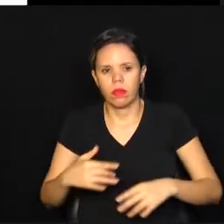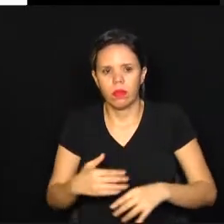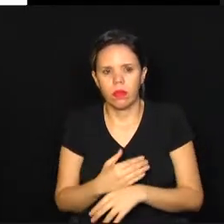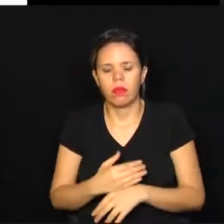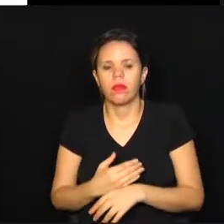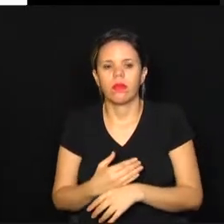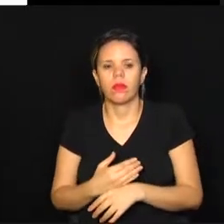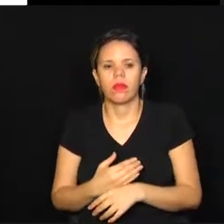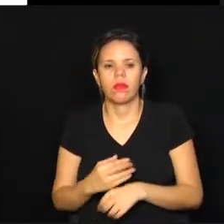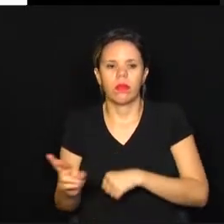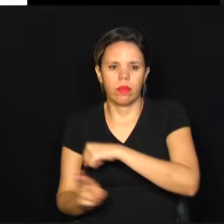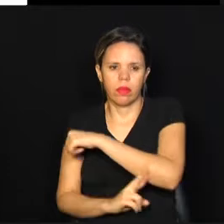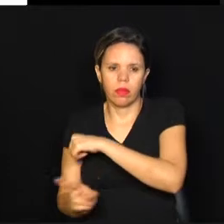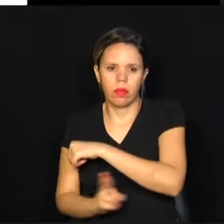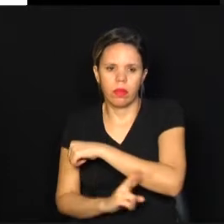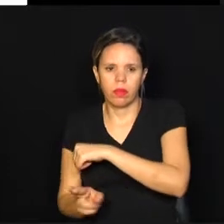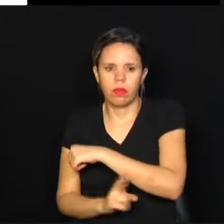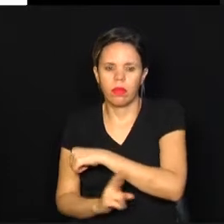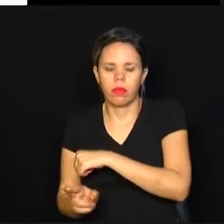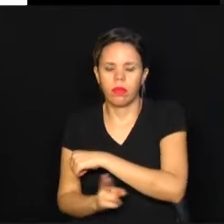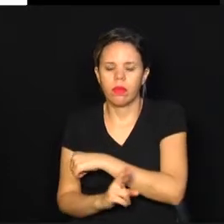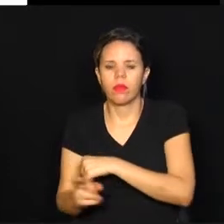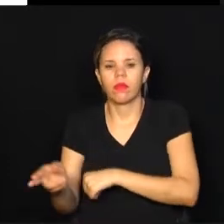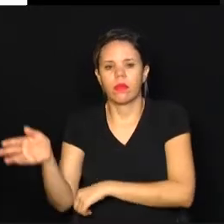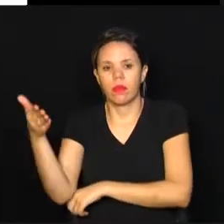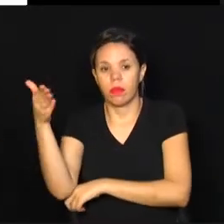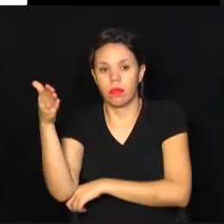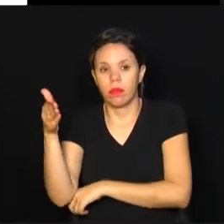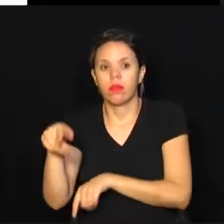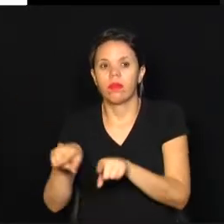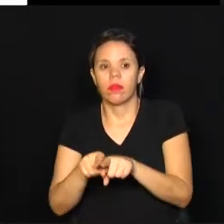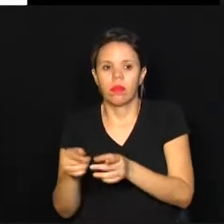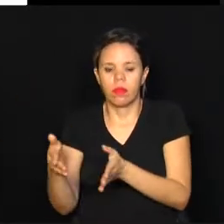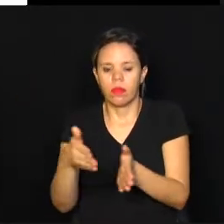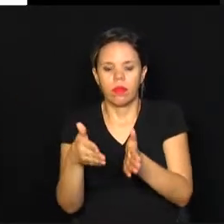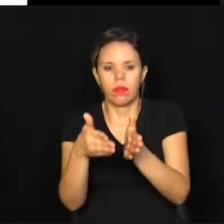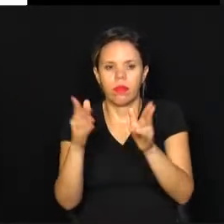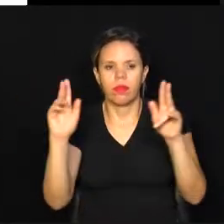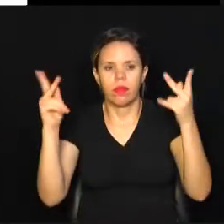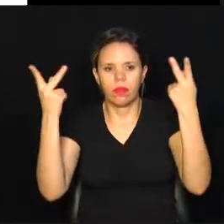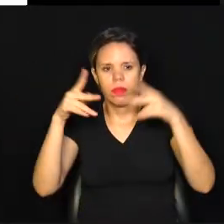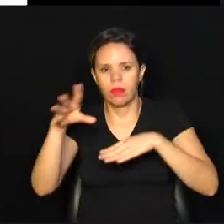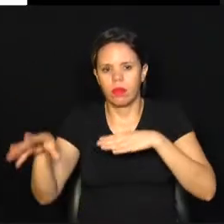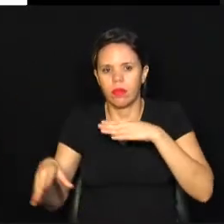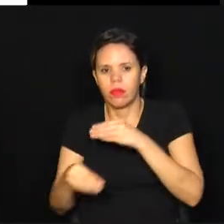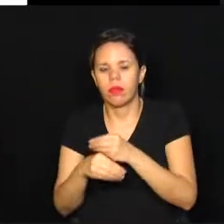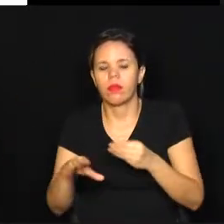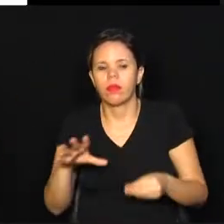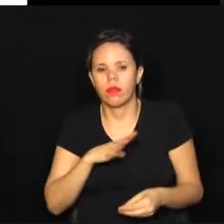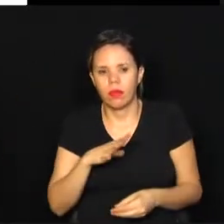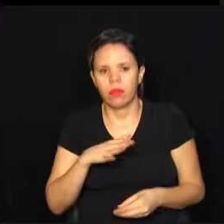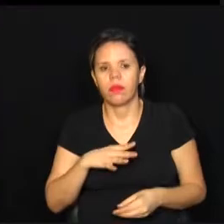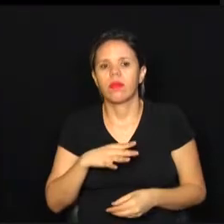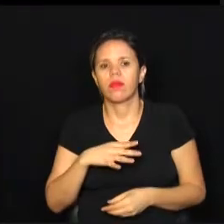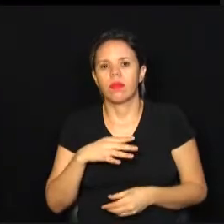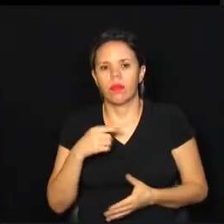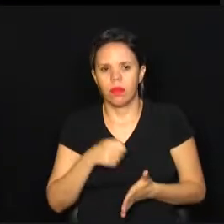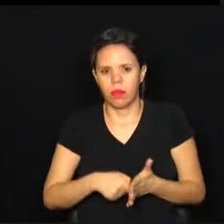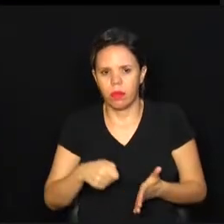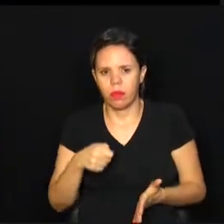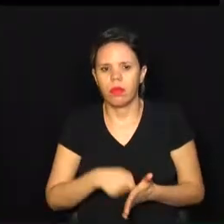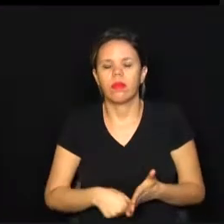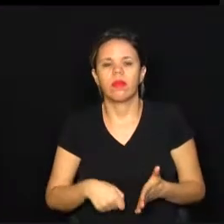e a Estrada de Hortolândia. Então, a gente está falando dessa região, mas ela inserida na cidade e na política urbana da